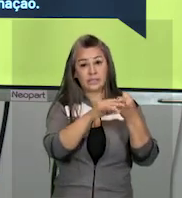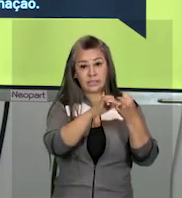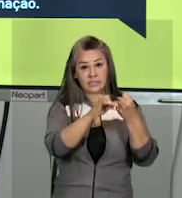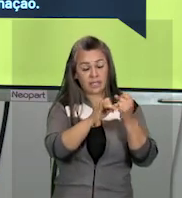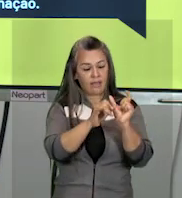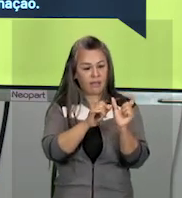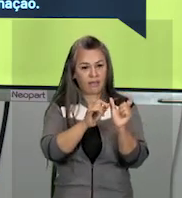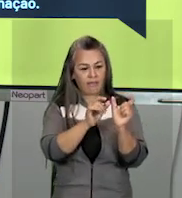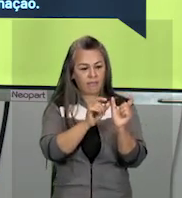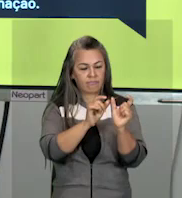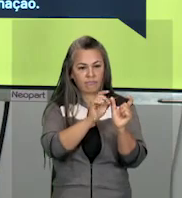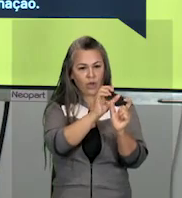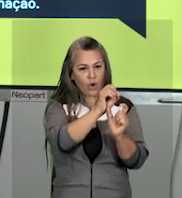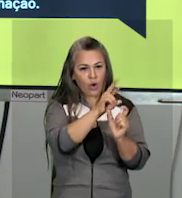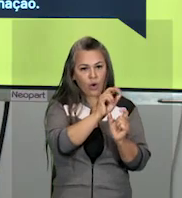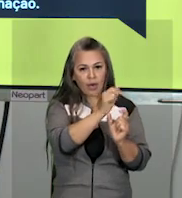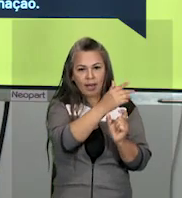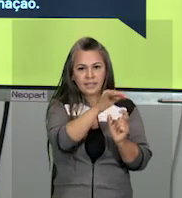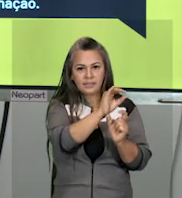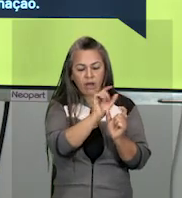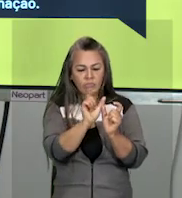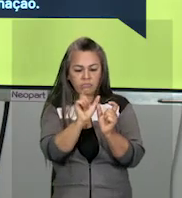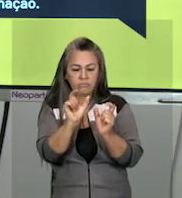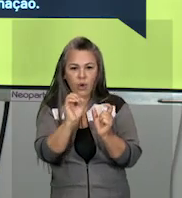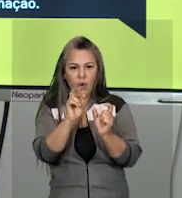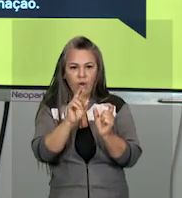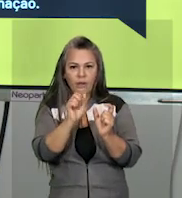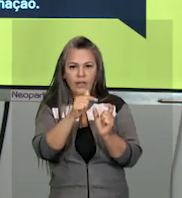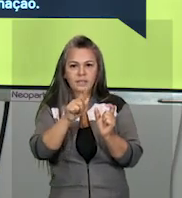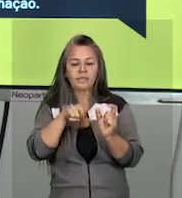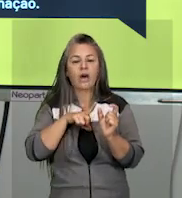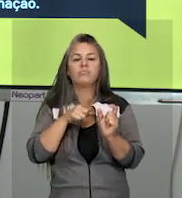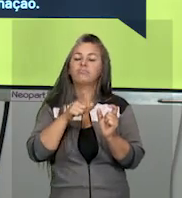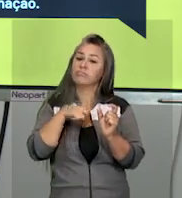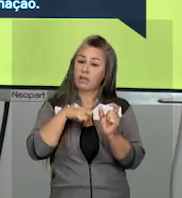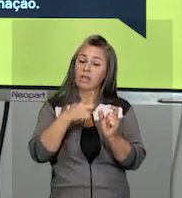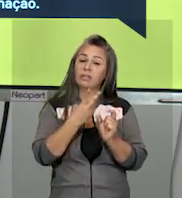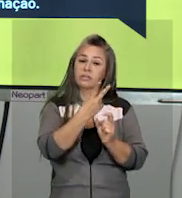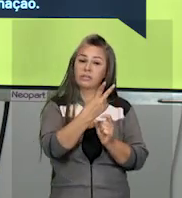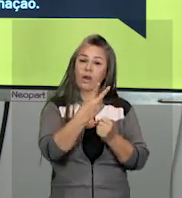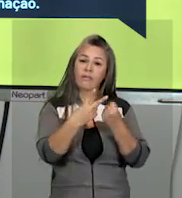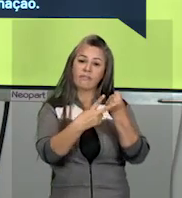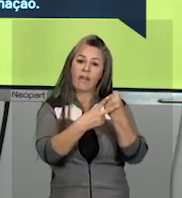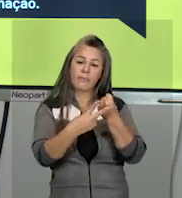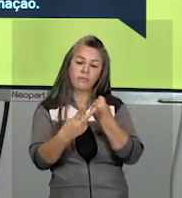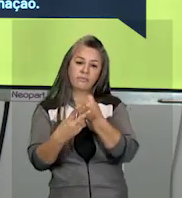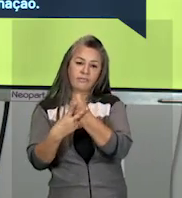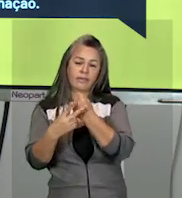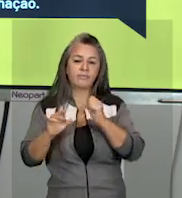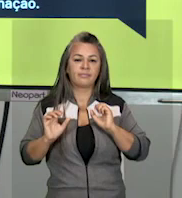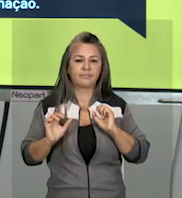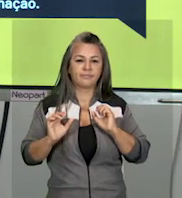verbos. Três verbos, três orações. Tá? Uma frase. O que é uma frase? Vamos fazer